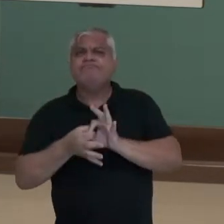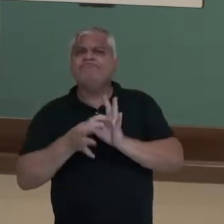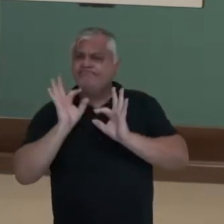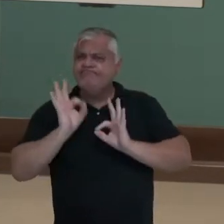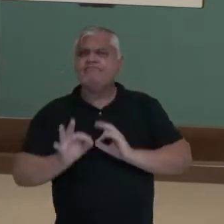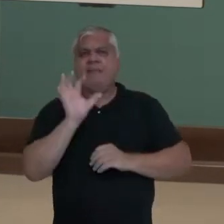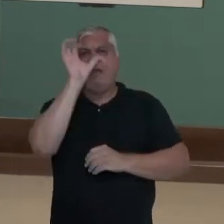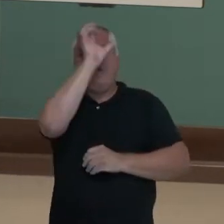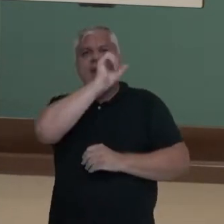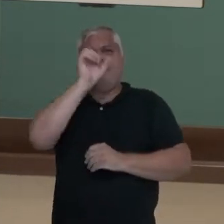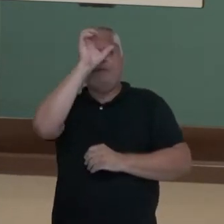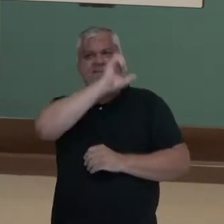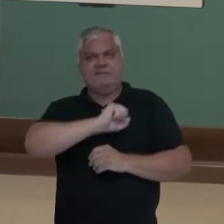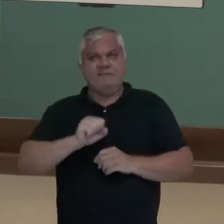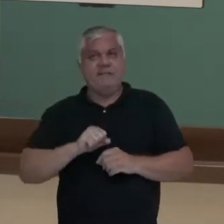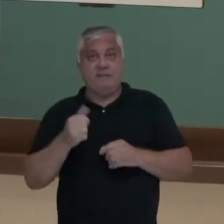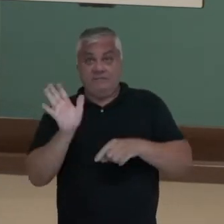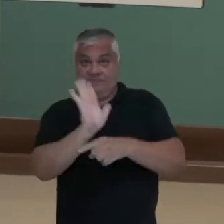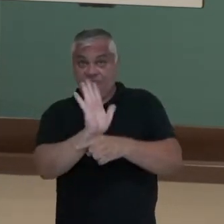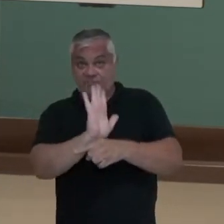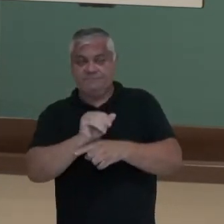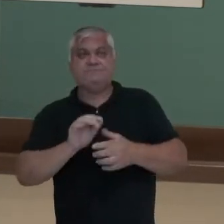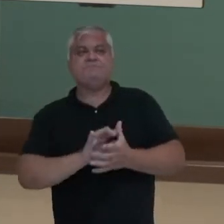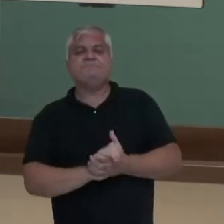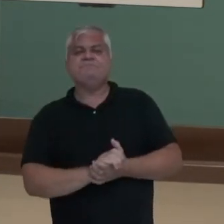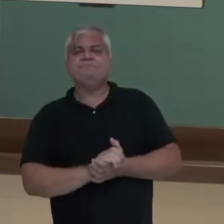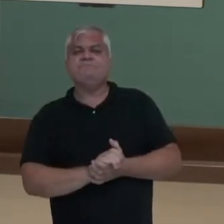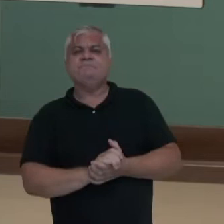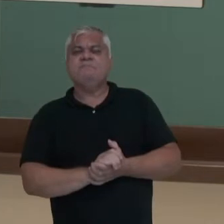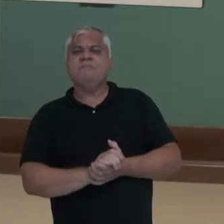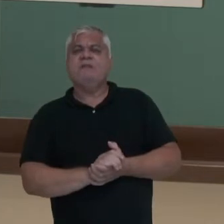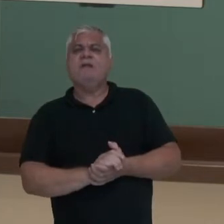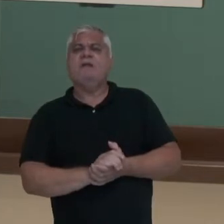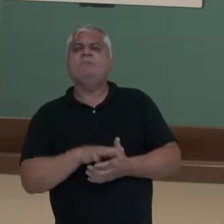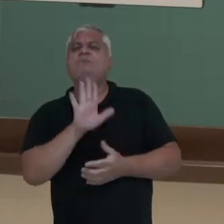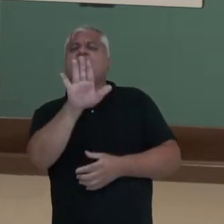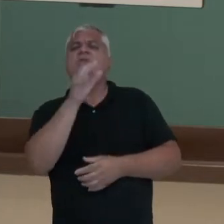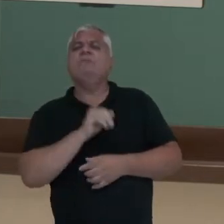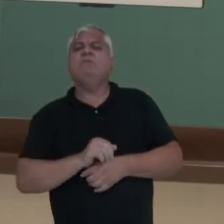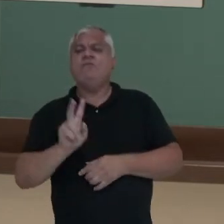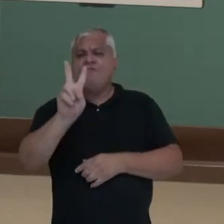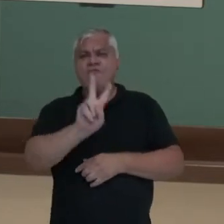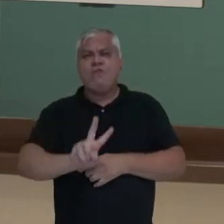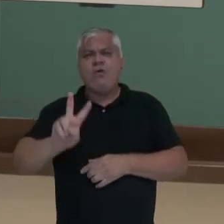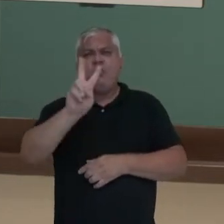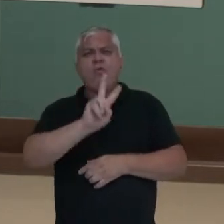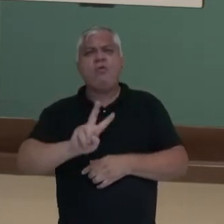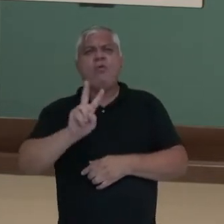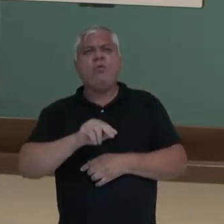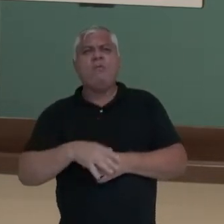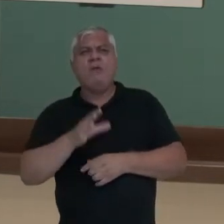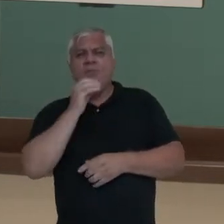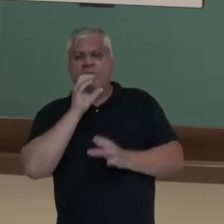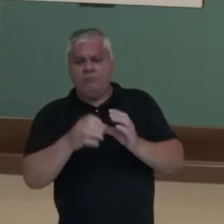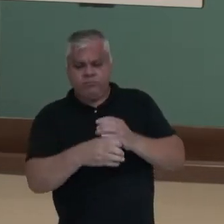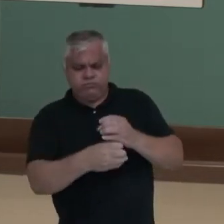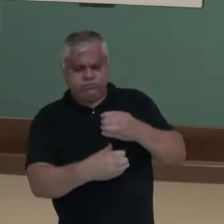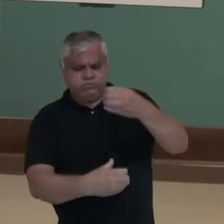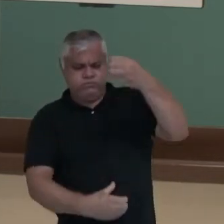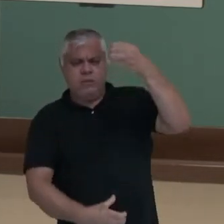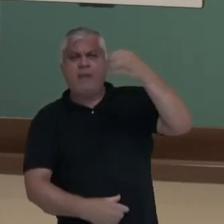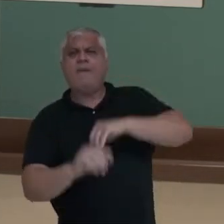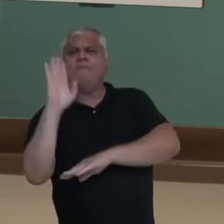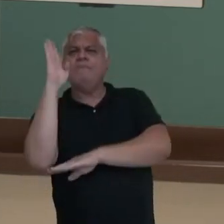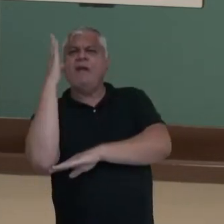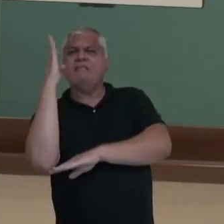gente vai aprender neste vídeo. Você sabe determinar o volume de uma tora de madeira?